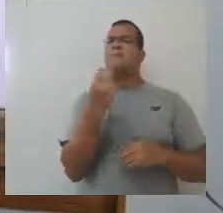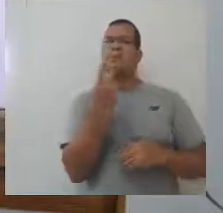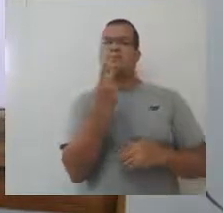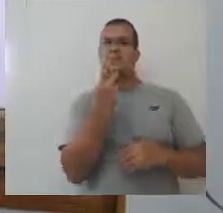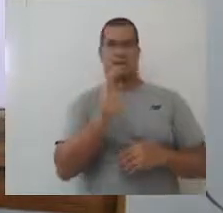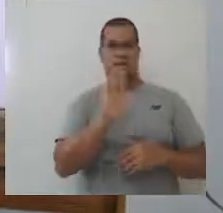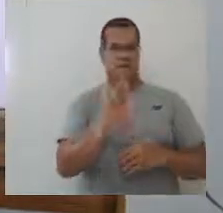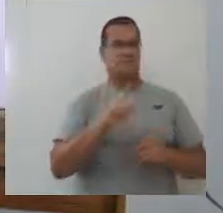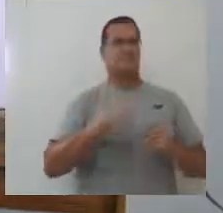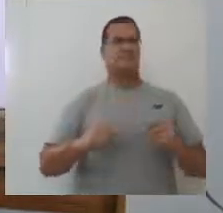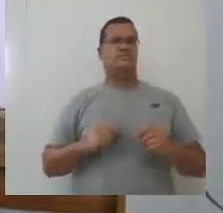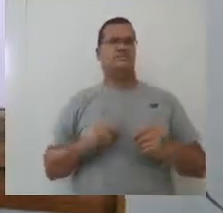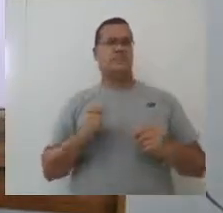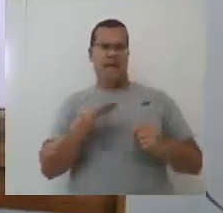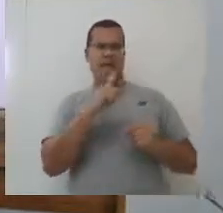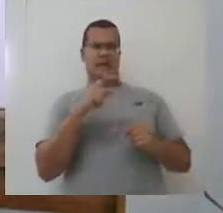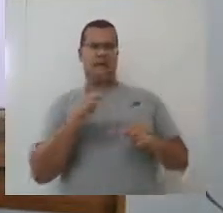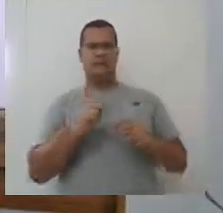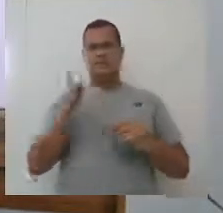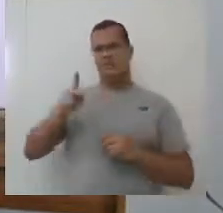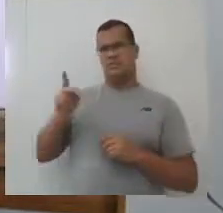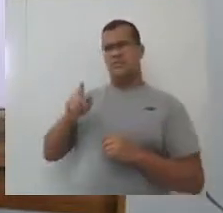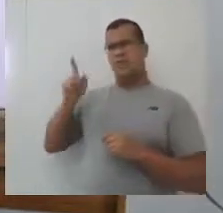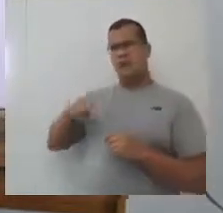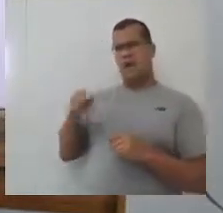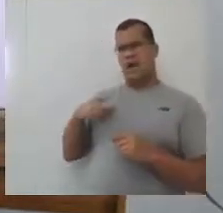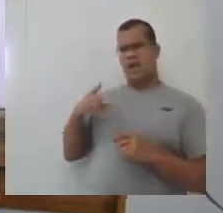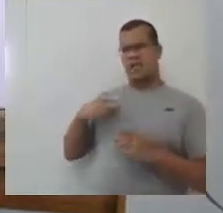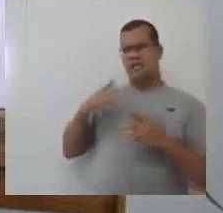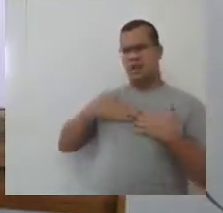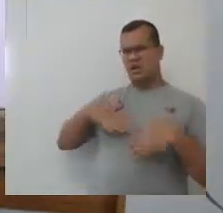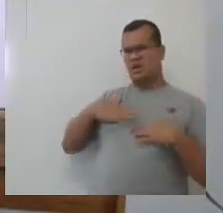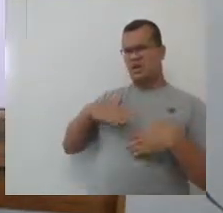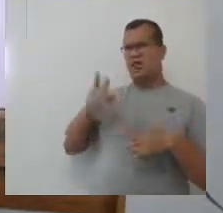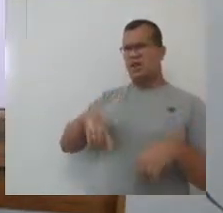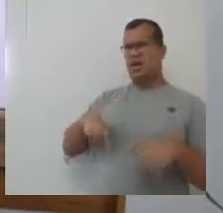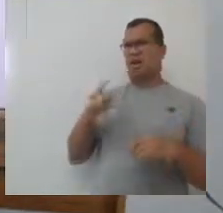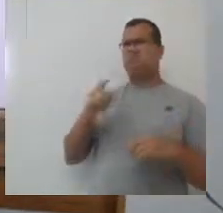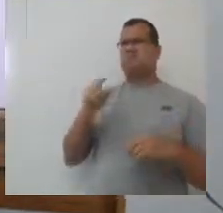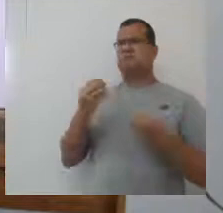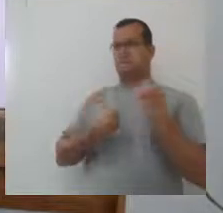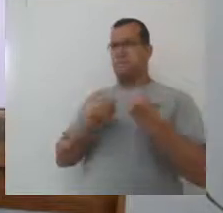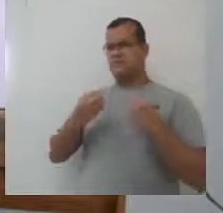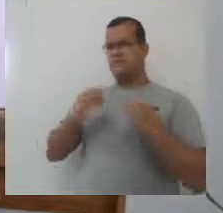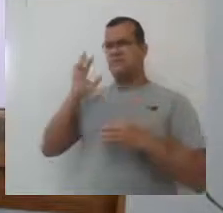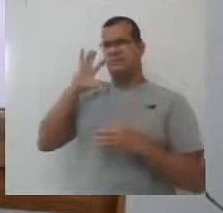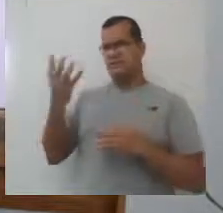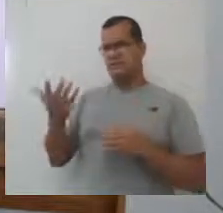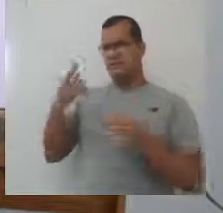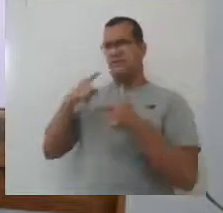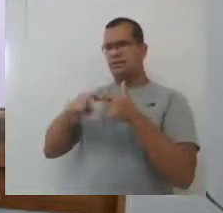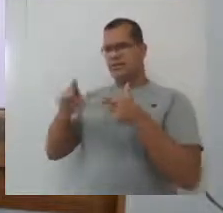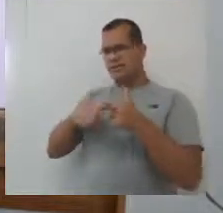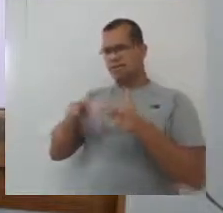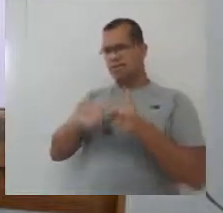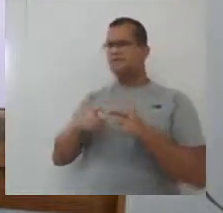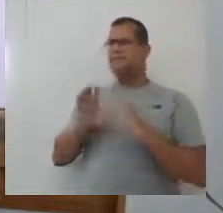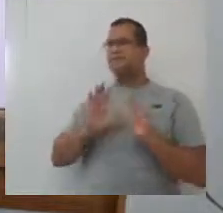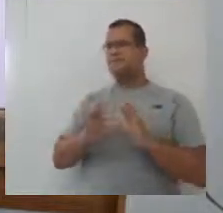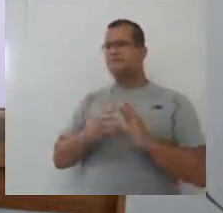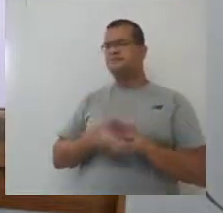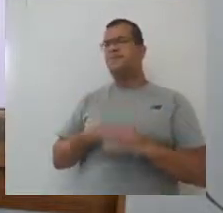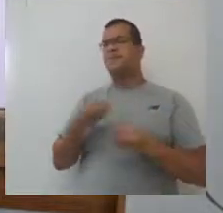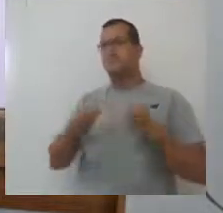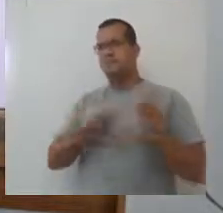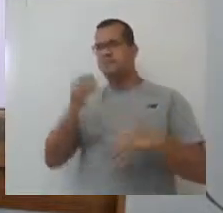eu acho isso tranquilíssimo, porque isso vai te dar uma técnica de resolver problemas, tá? Isso vai te dar algumas técnicas para